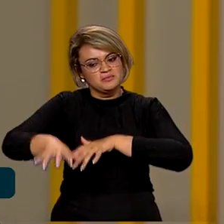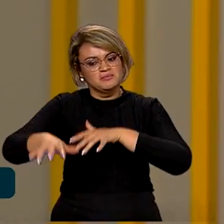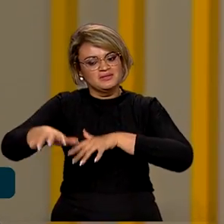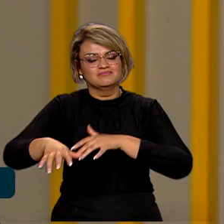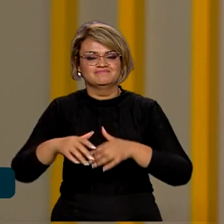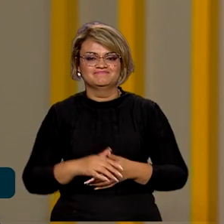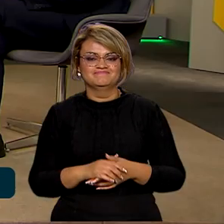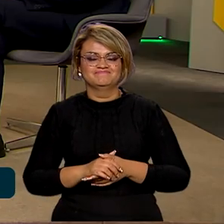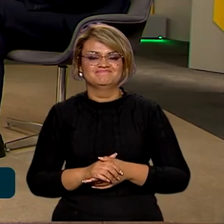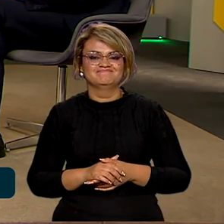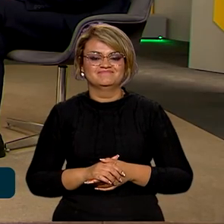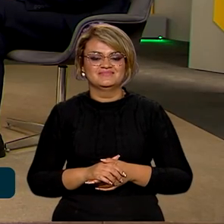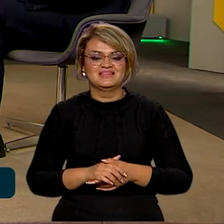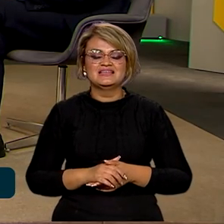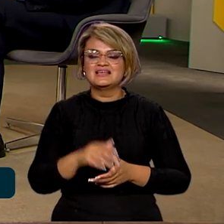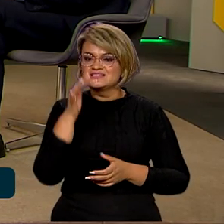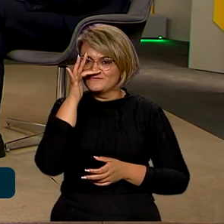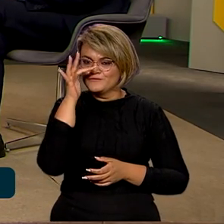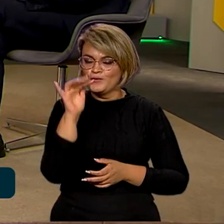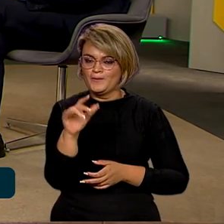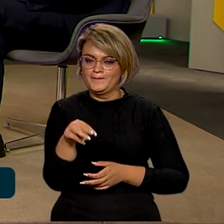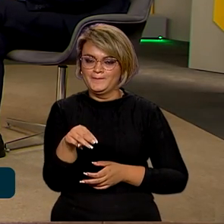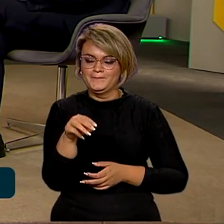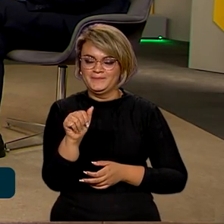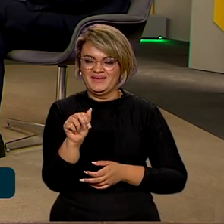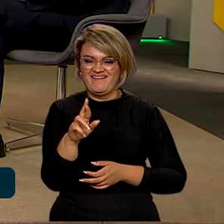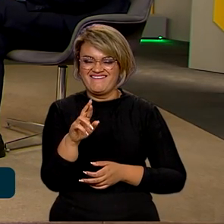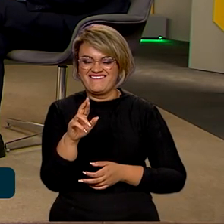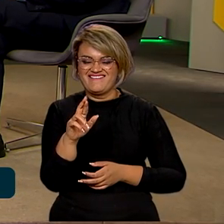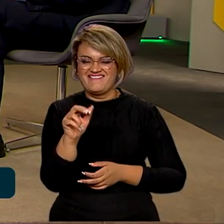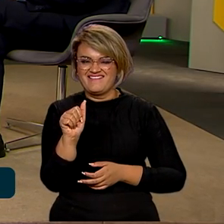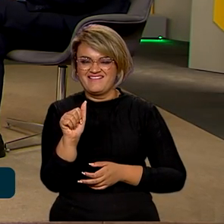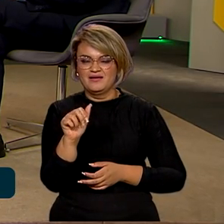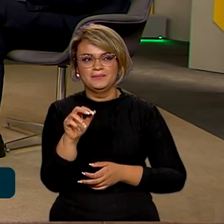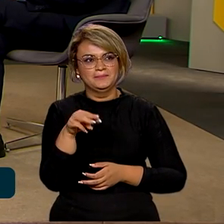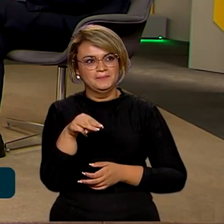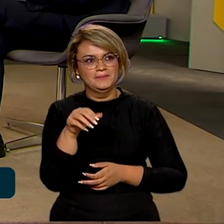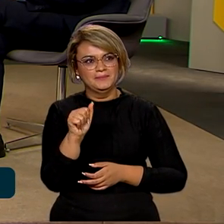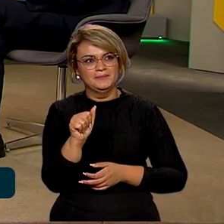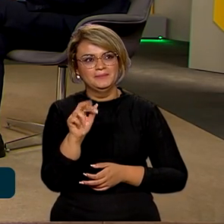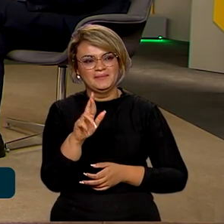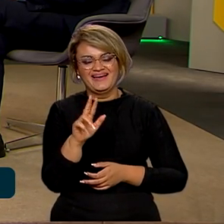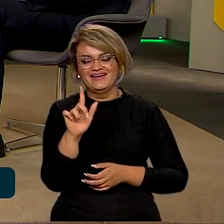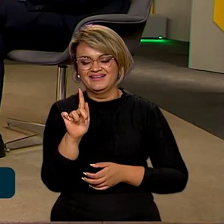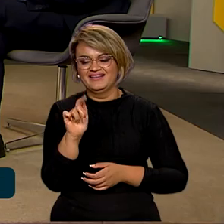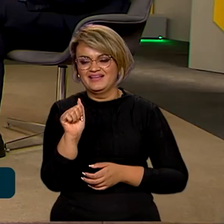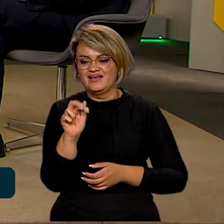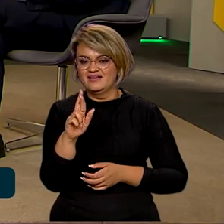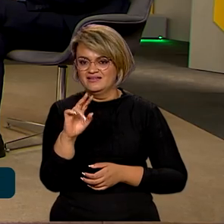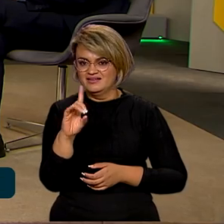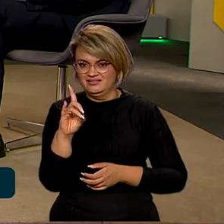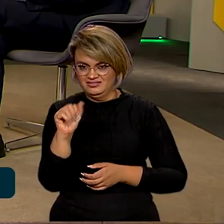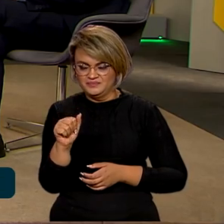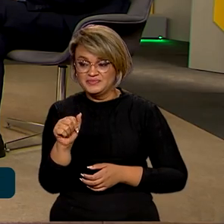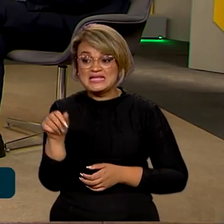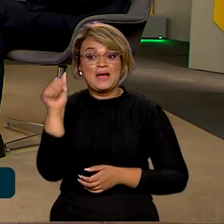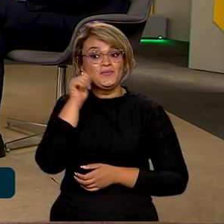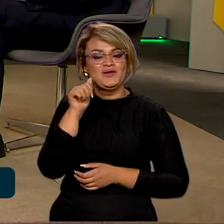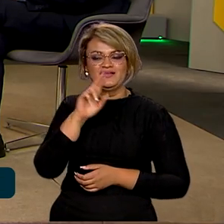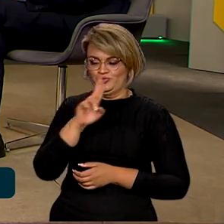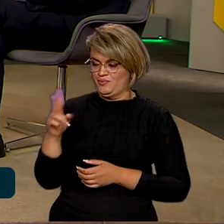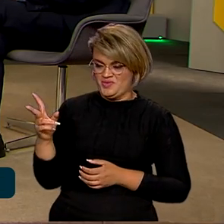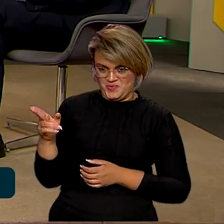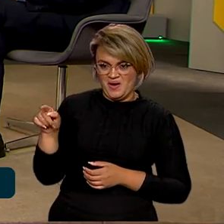própria Margarida. E a Margarida foi uma mulher de vanguarda, né? É verdade. Lá em 1983, ela já morria por essa causa,